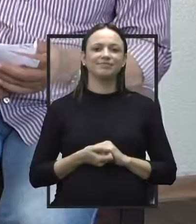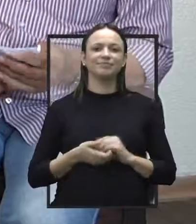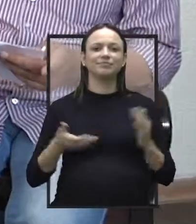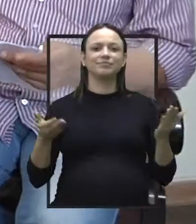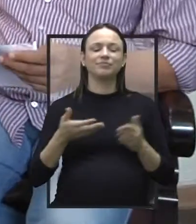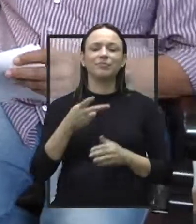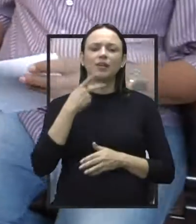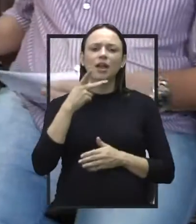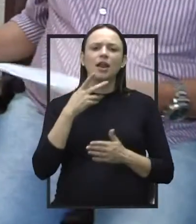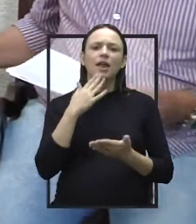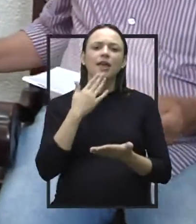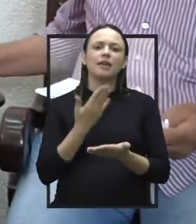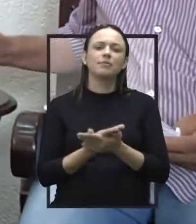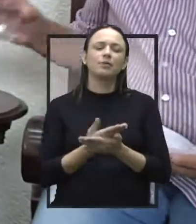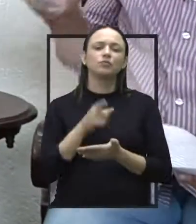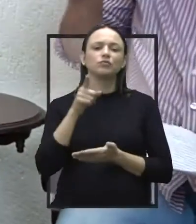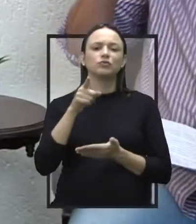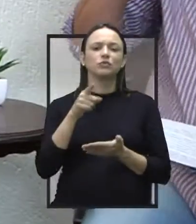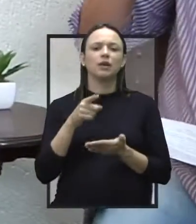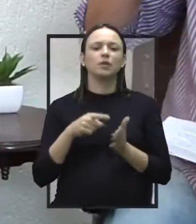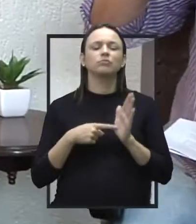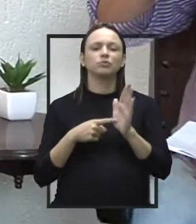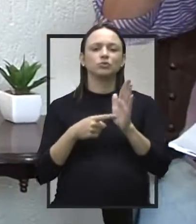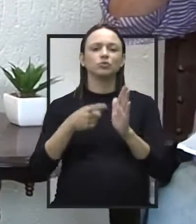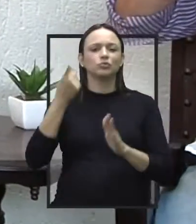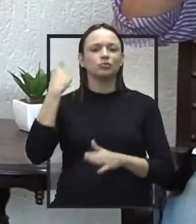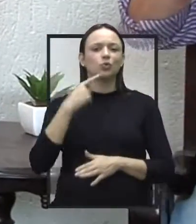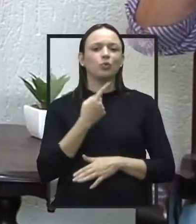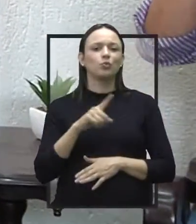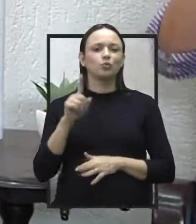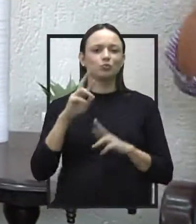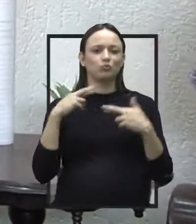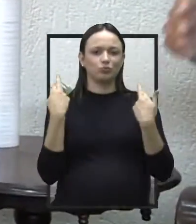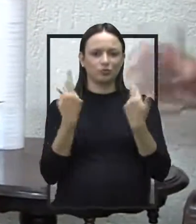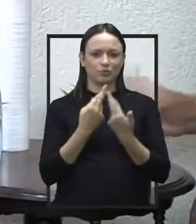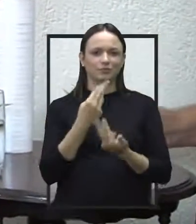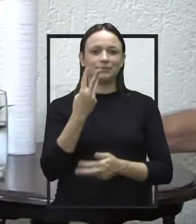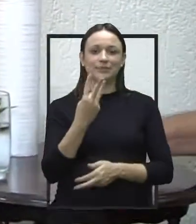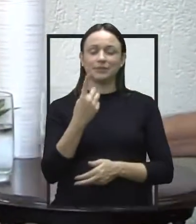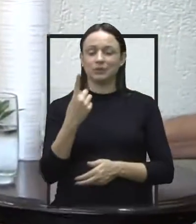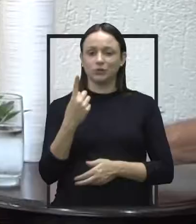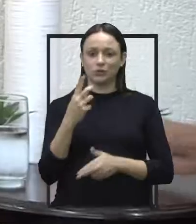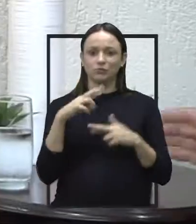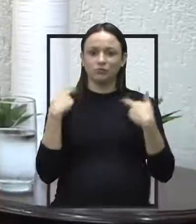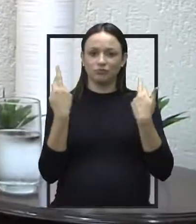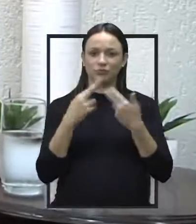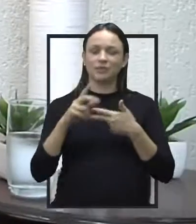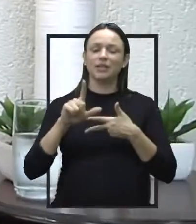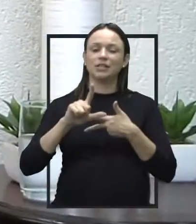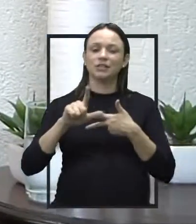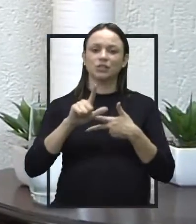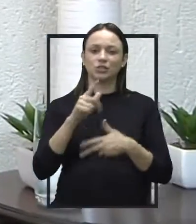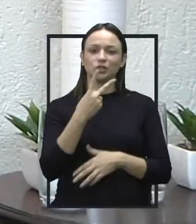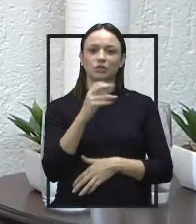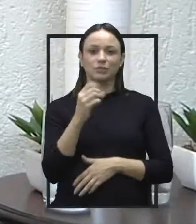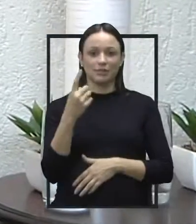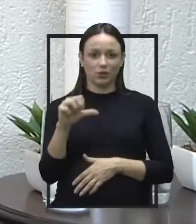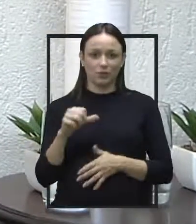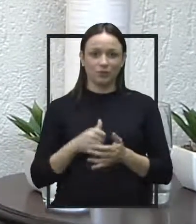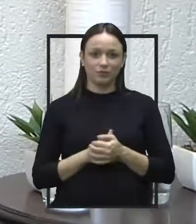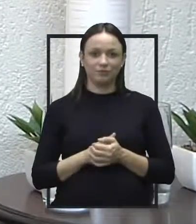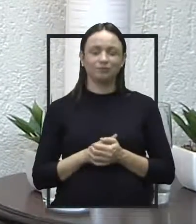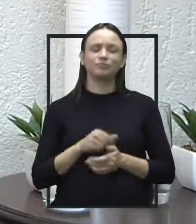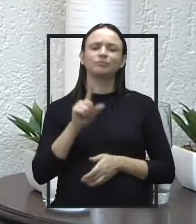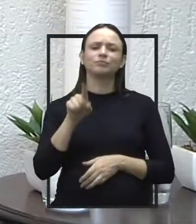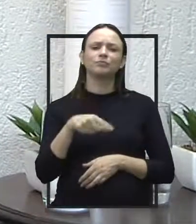falar agora sobre alguns requerimentos que o senhor apresentou na última sessão ordinária, na 31ª sessão legislativa de 2019.